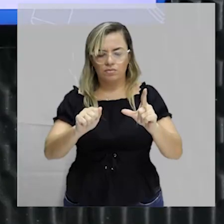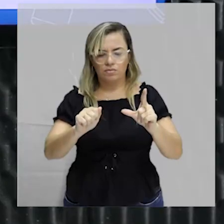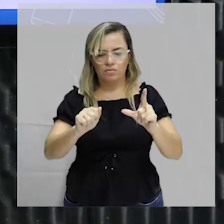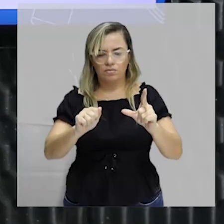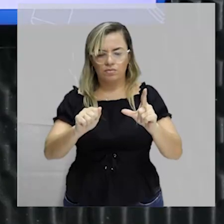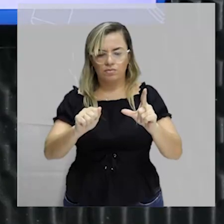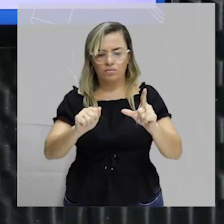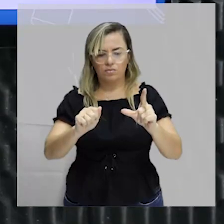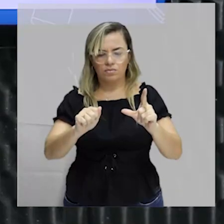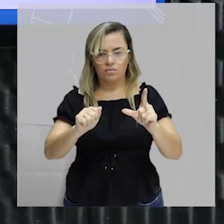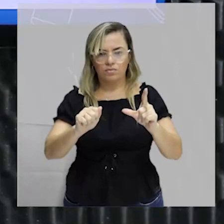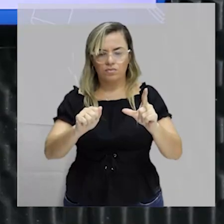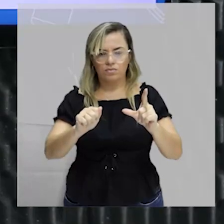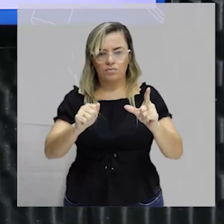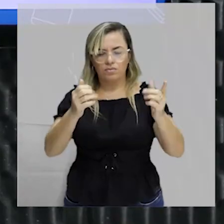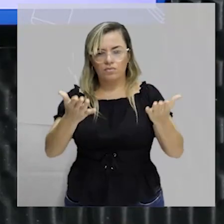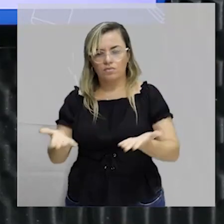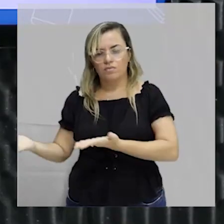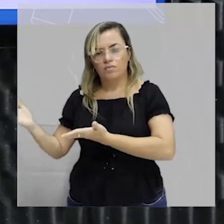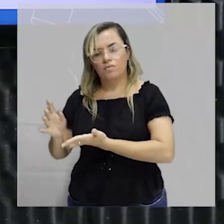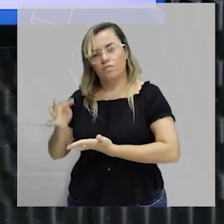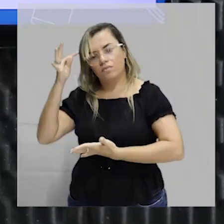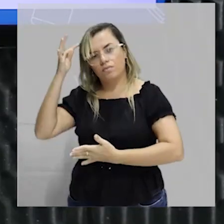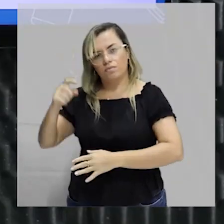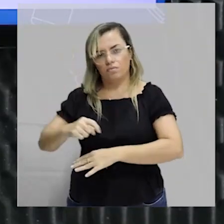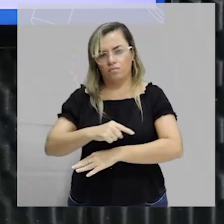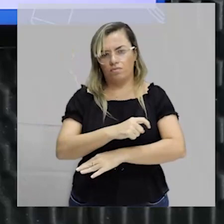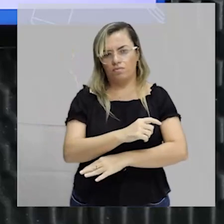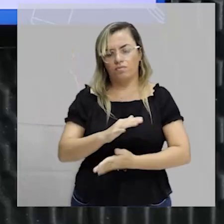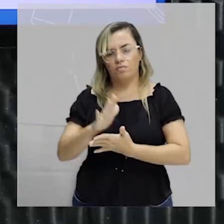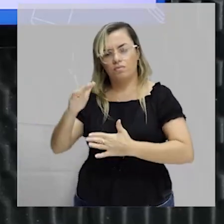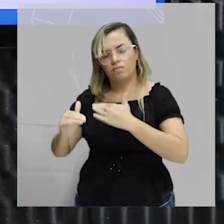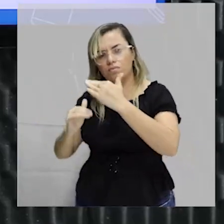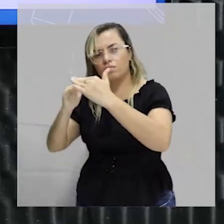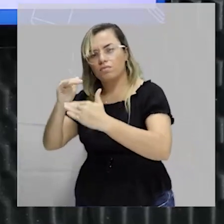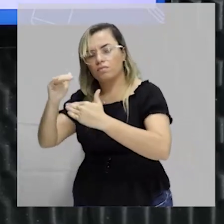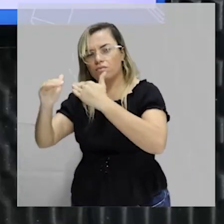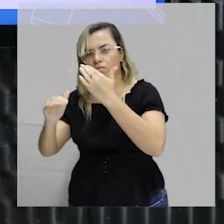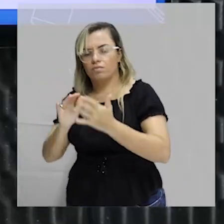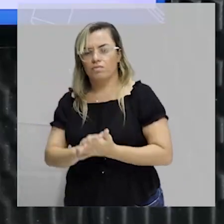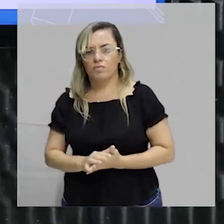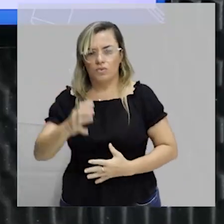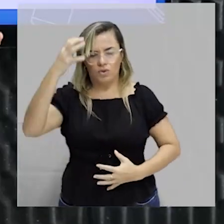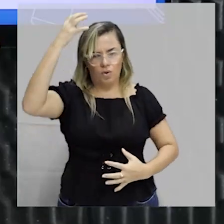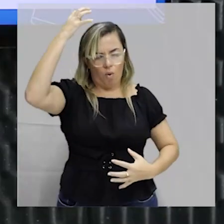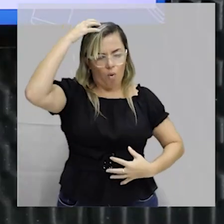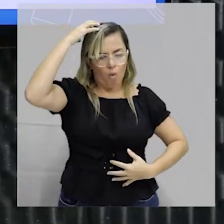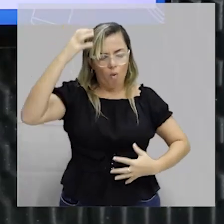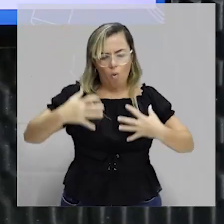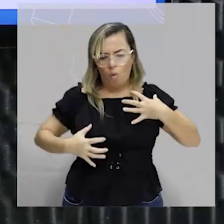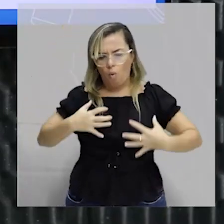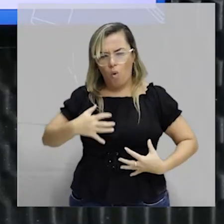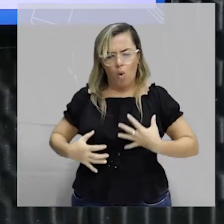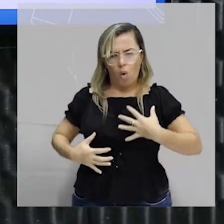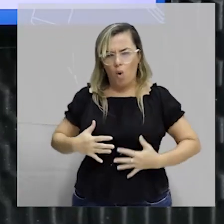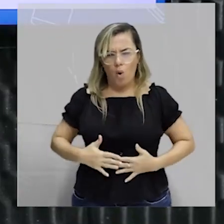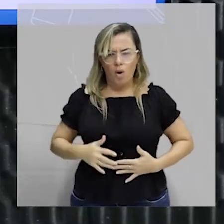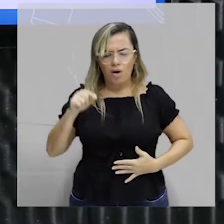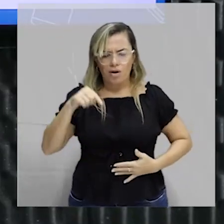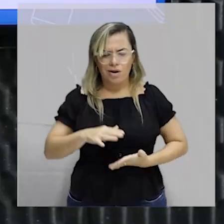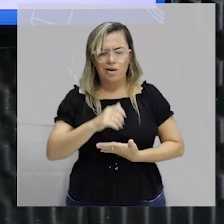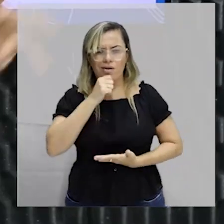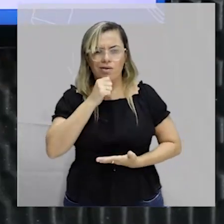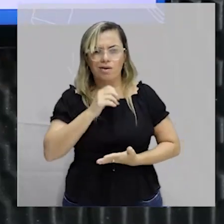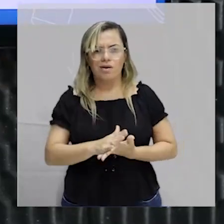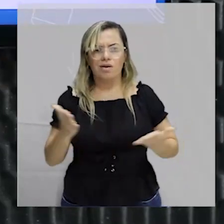para a espécie humana. A teoria da evolução ela não diz que os macacos que existem atualmente eles vão evoluir para